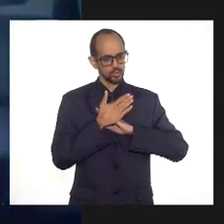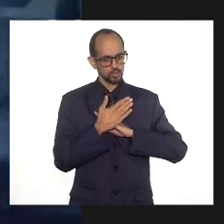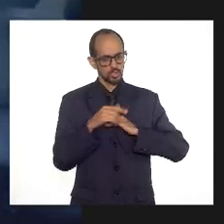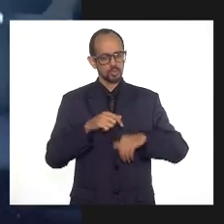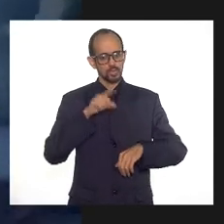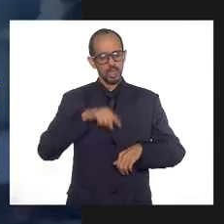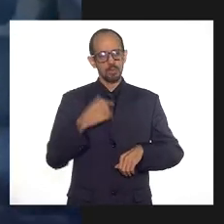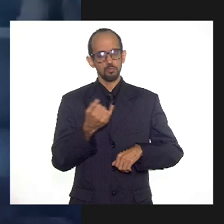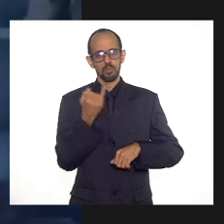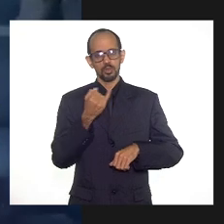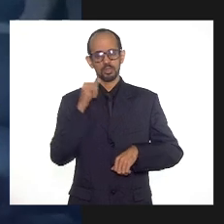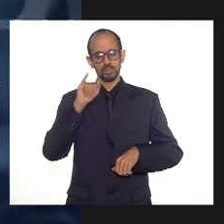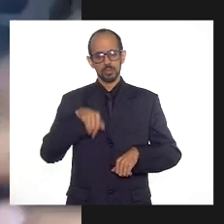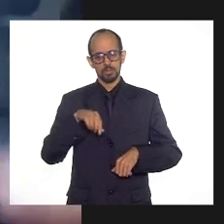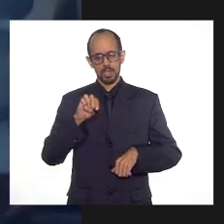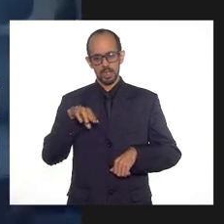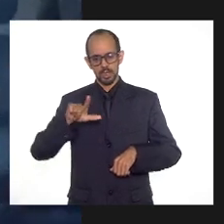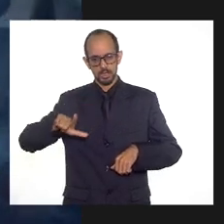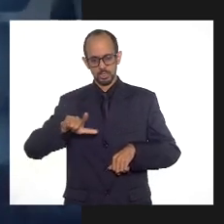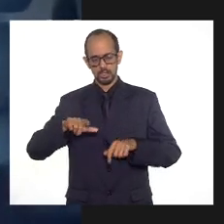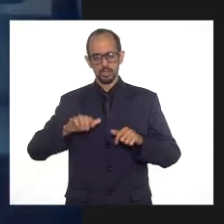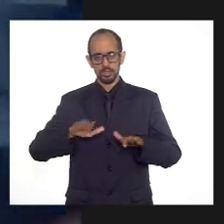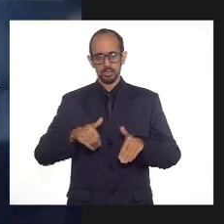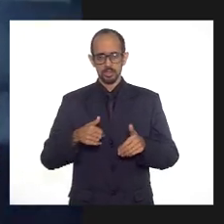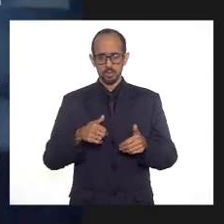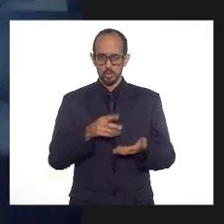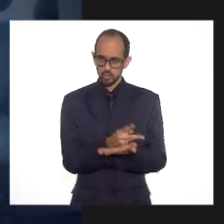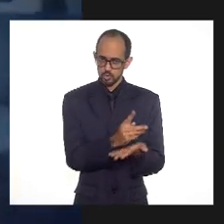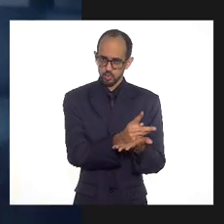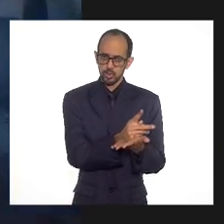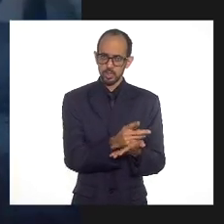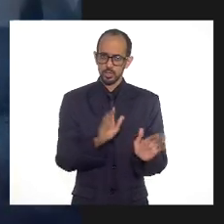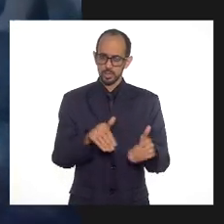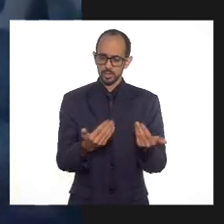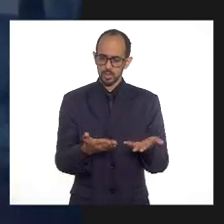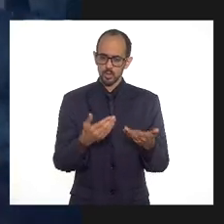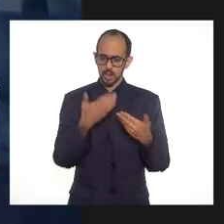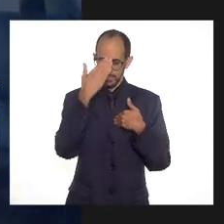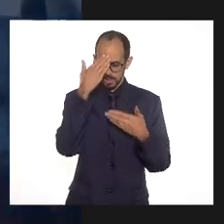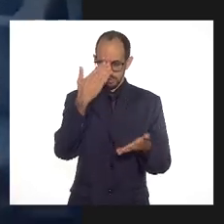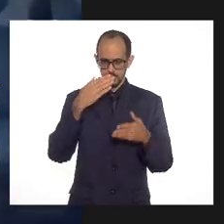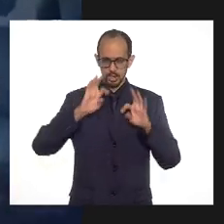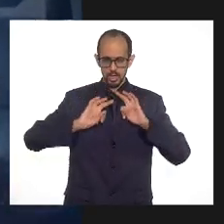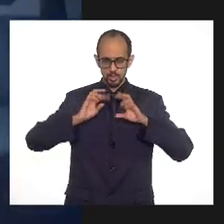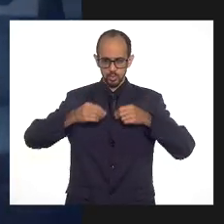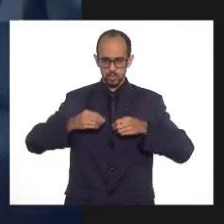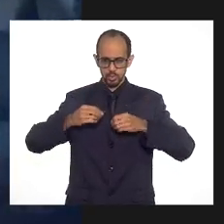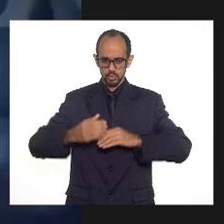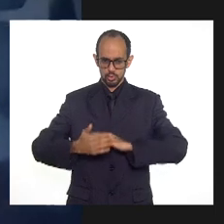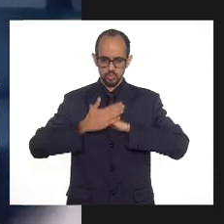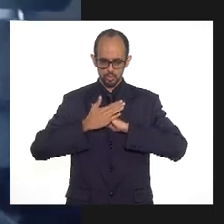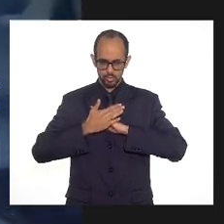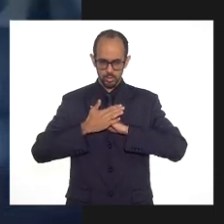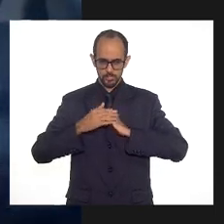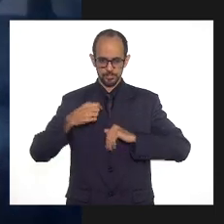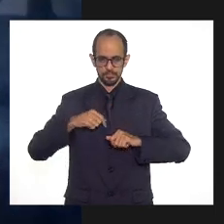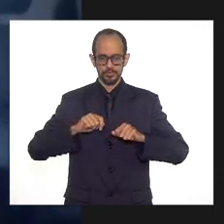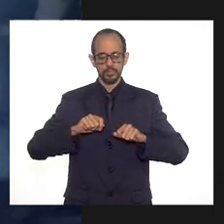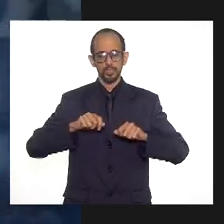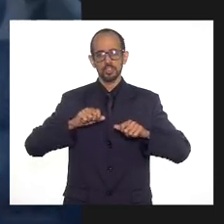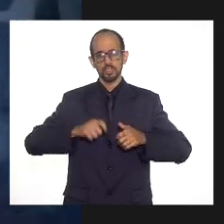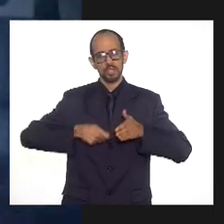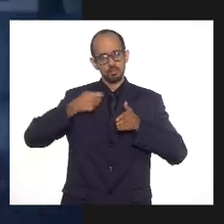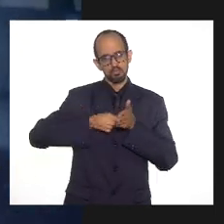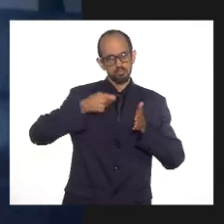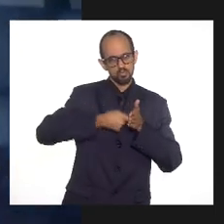que o IML continue em Campo Grande. Então, eu queria agradecer a todas aquelas pessoas que se mobilizaram, que ia ter um ato, sabe, deputado Paulo, de manifesto e